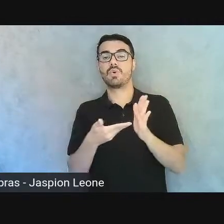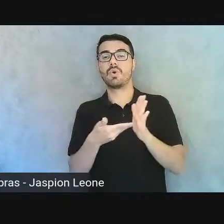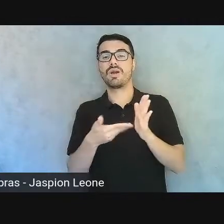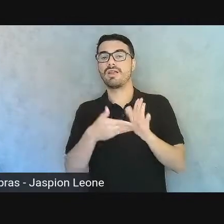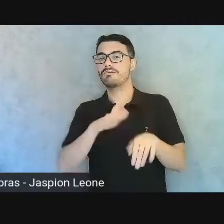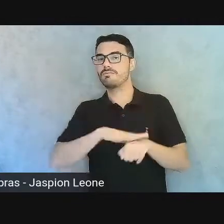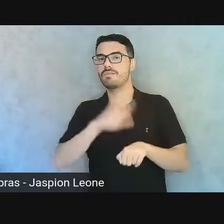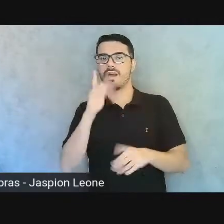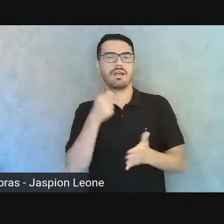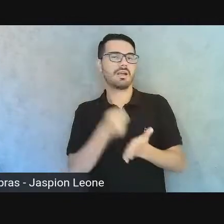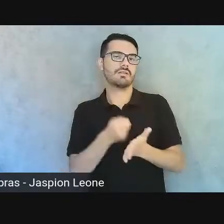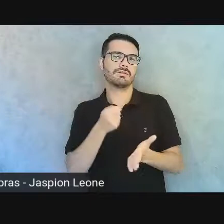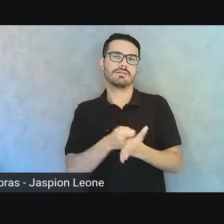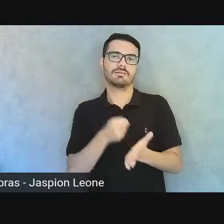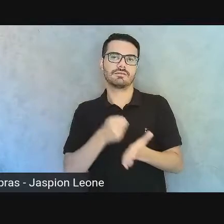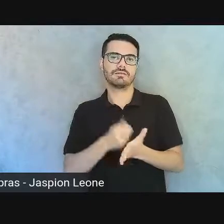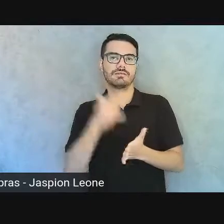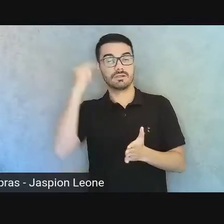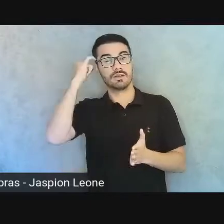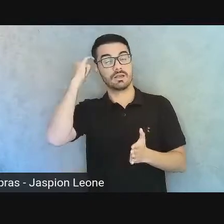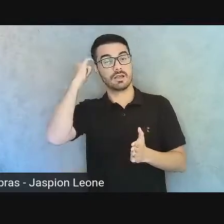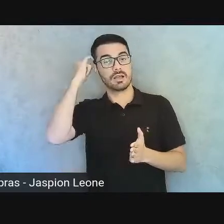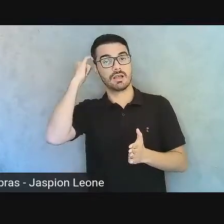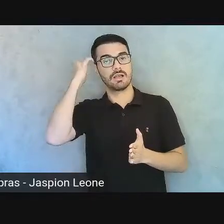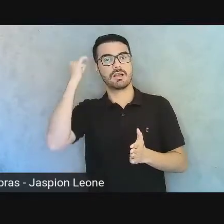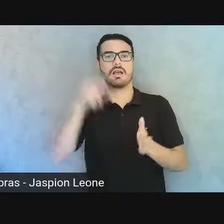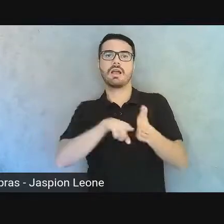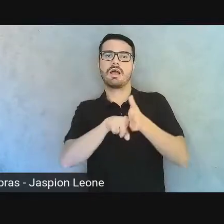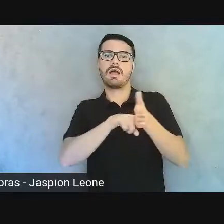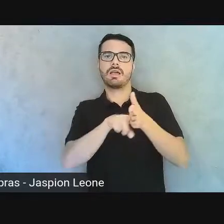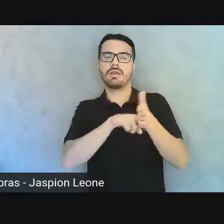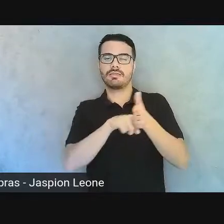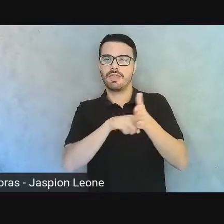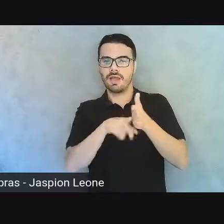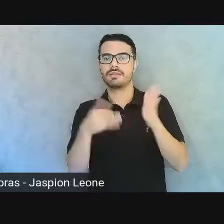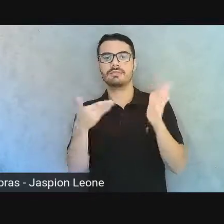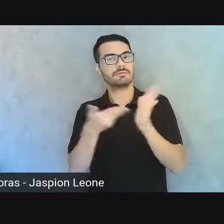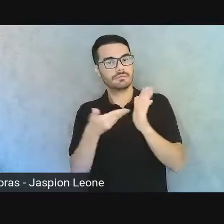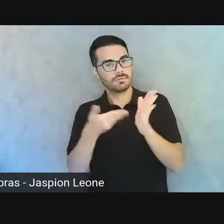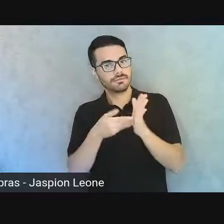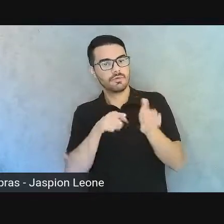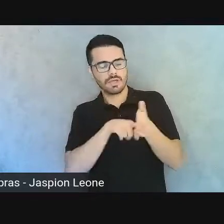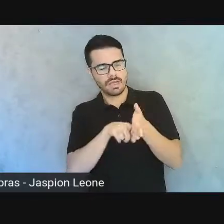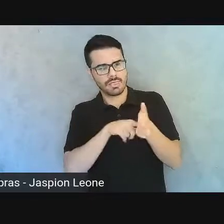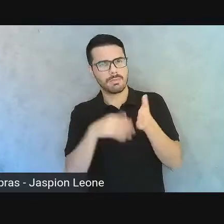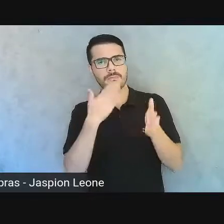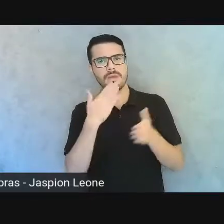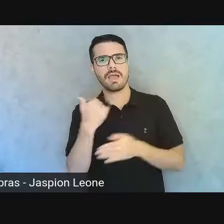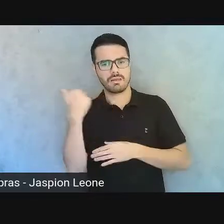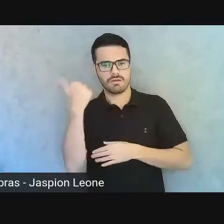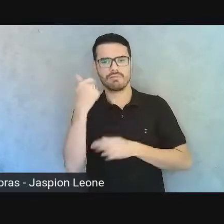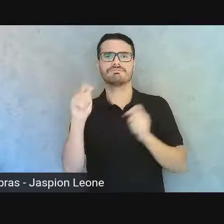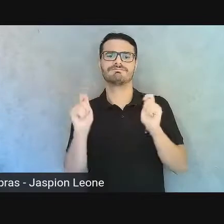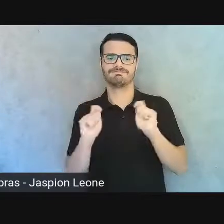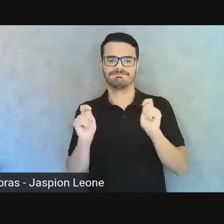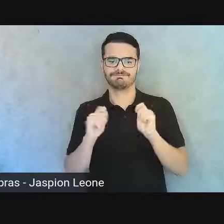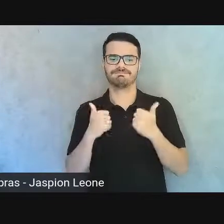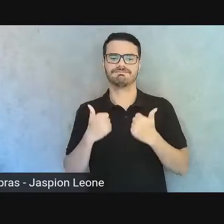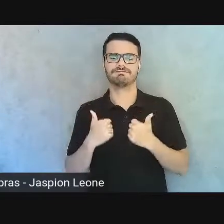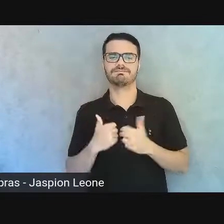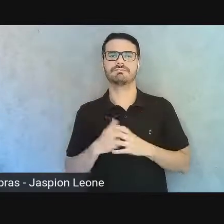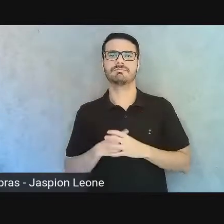rigoroso na apreciação do orçamento público, as chances seriam maiores, né? Essa é uma